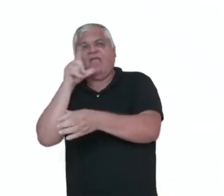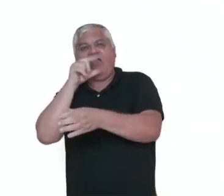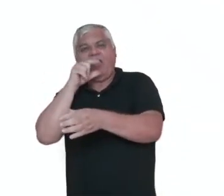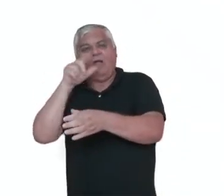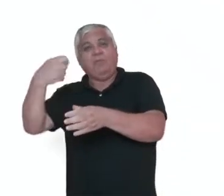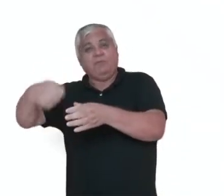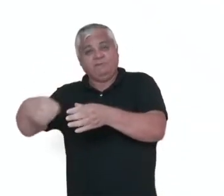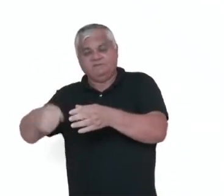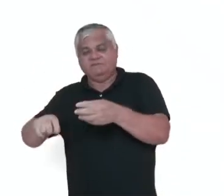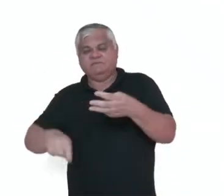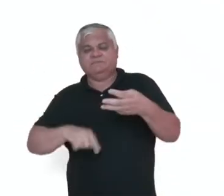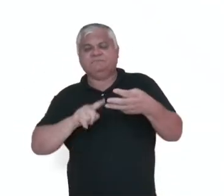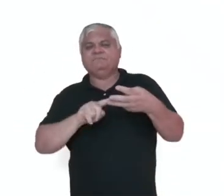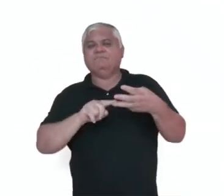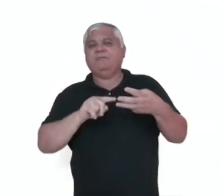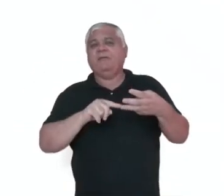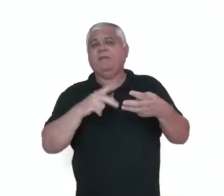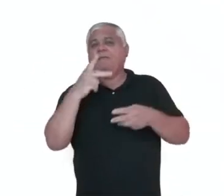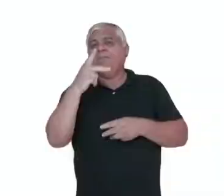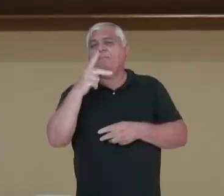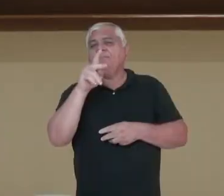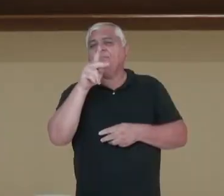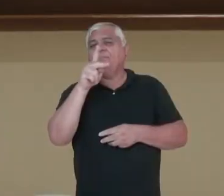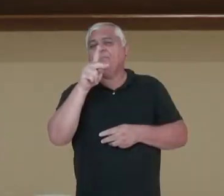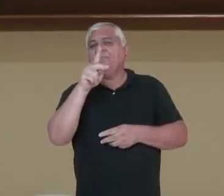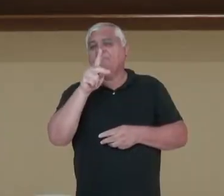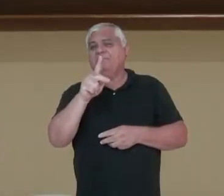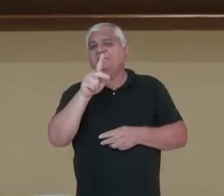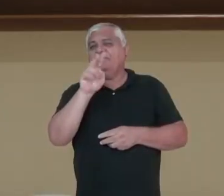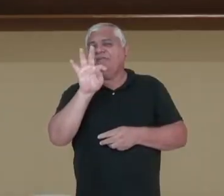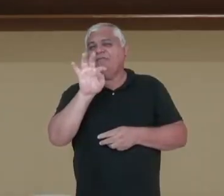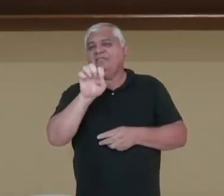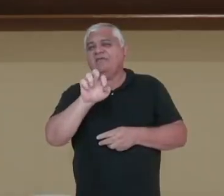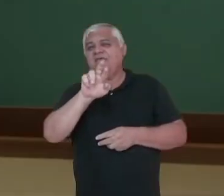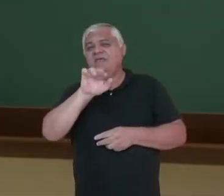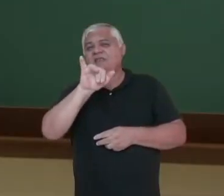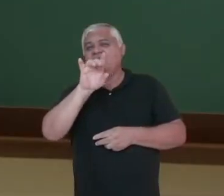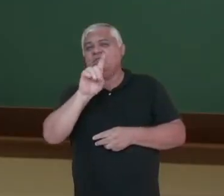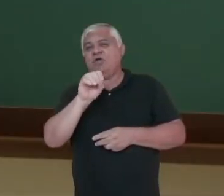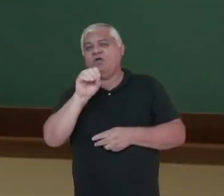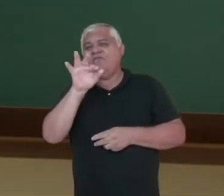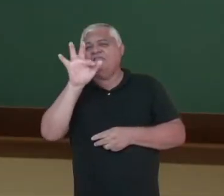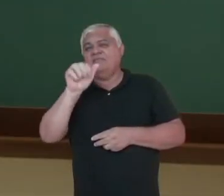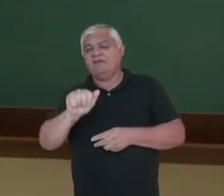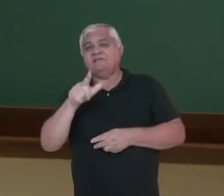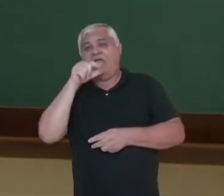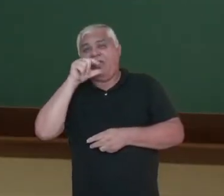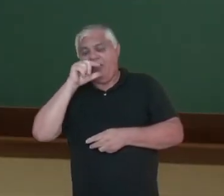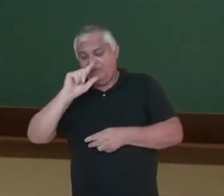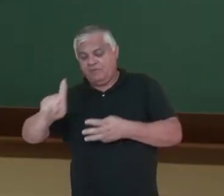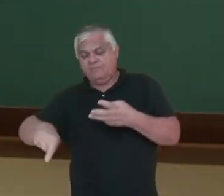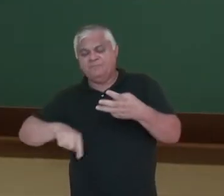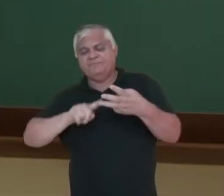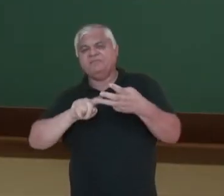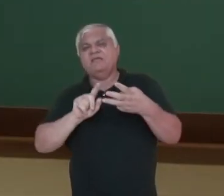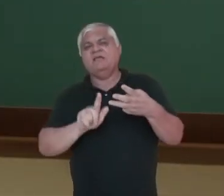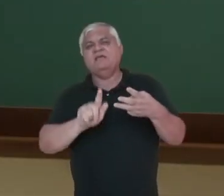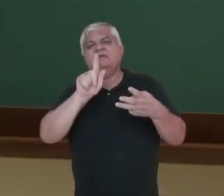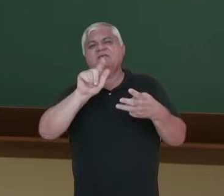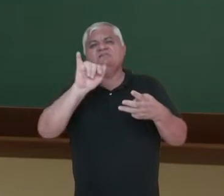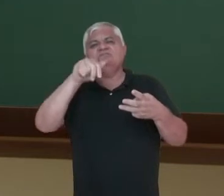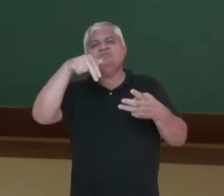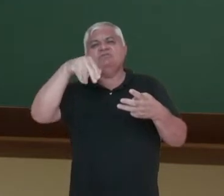também. E agora, gimnospermas? Olha só, o próprio nome já diz, né? Gimnosperma,